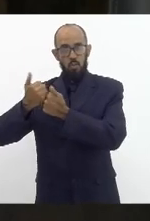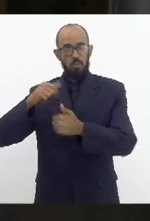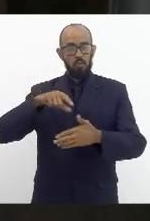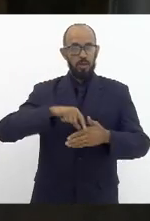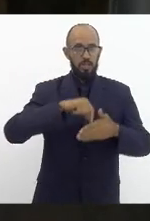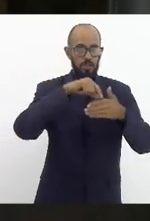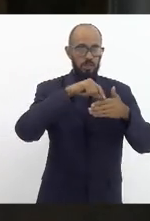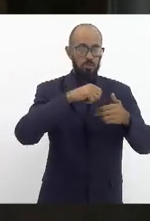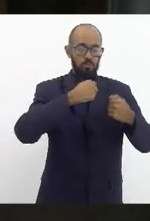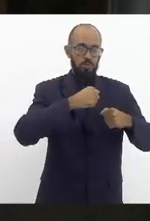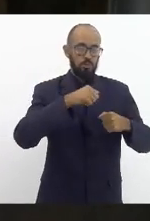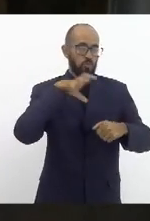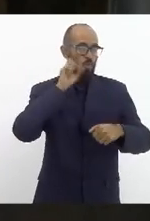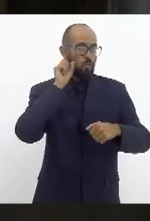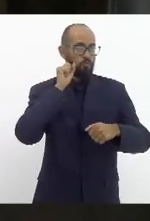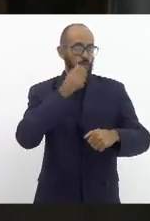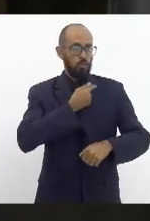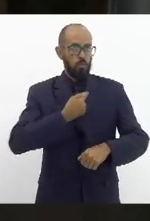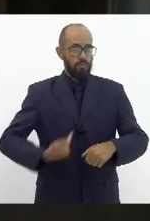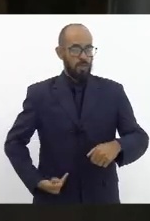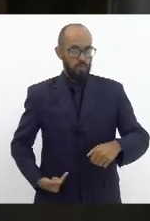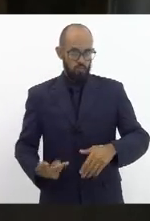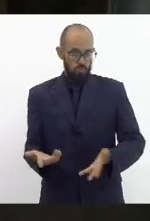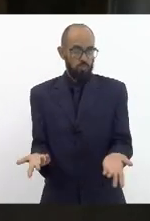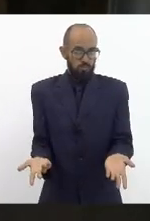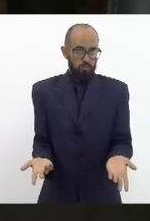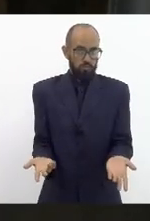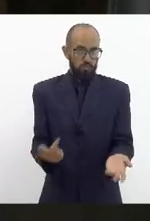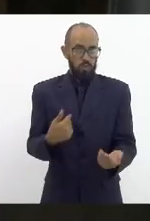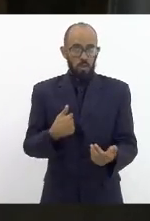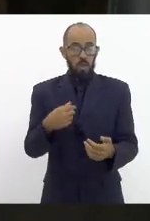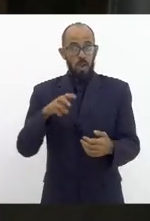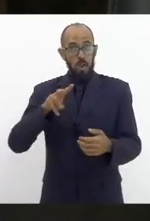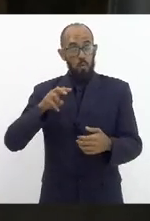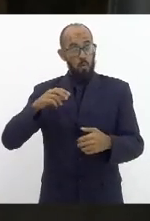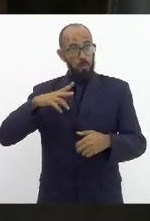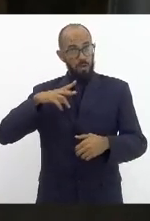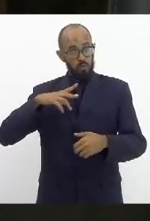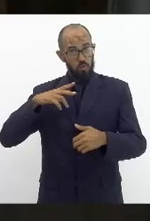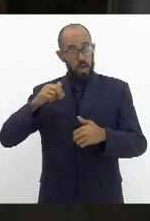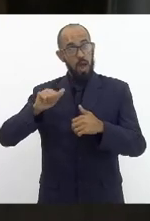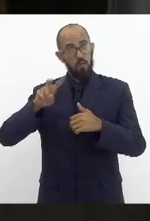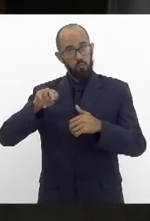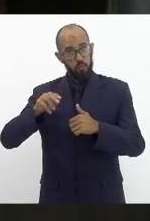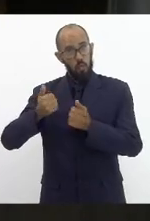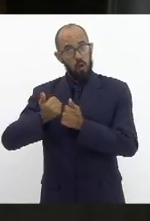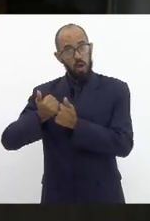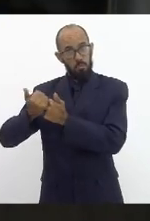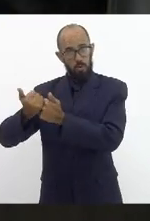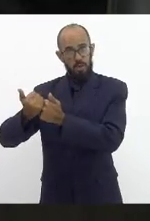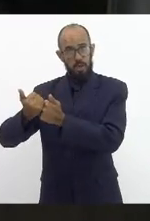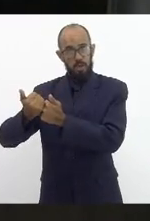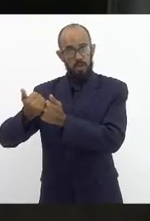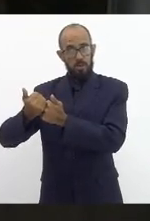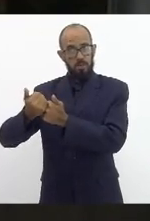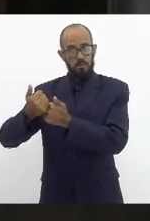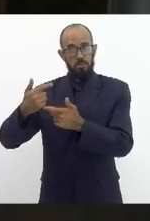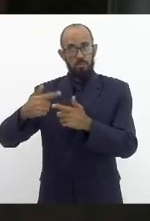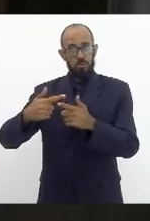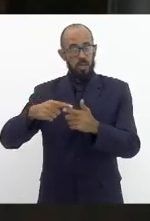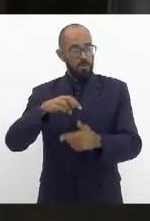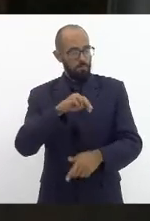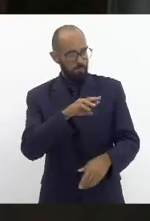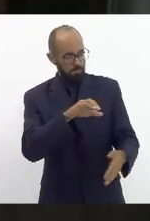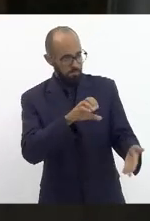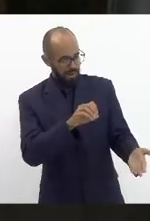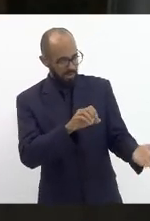governo. Então, eu vou apoiar este pleito, porque acredito, viu, Márcio, meu xará, que ele